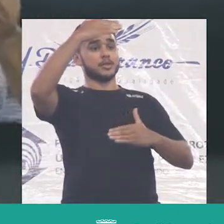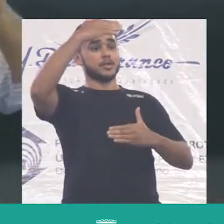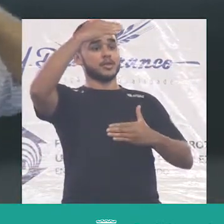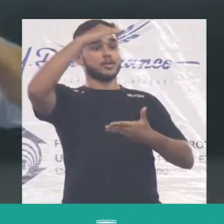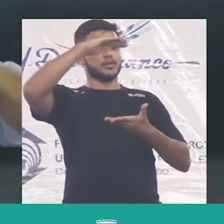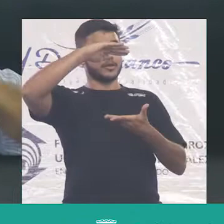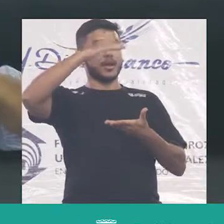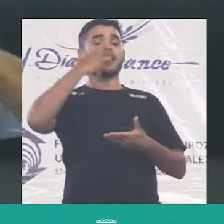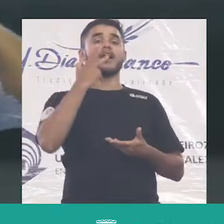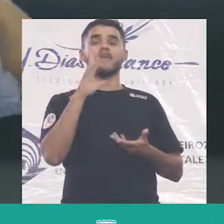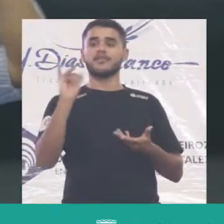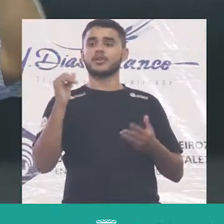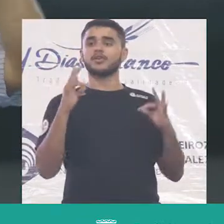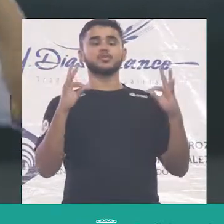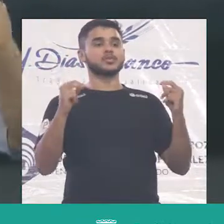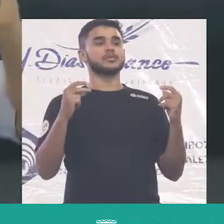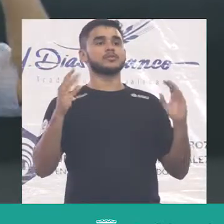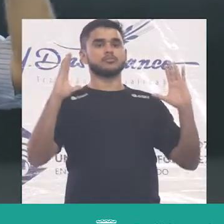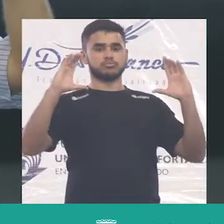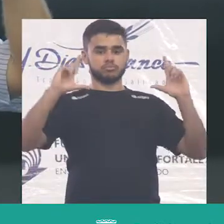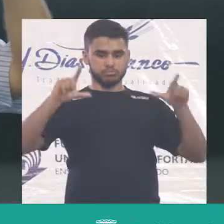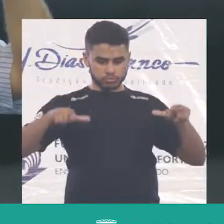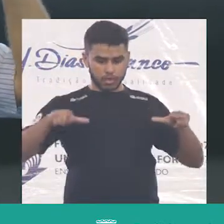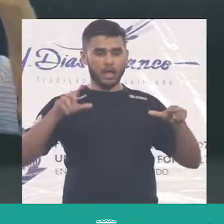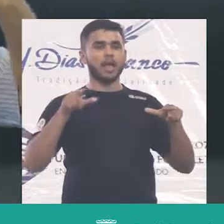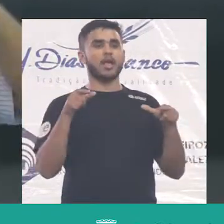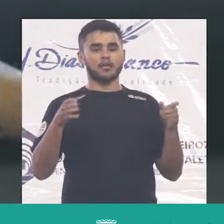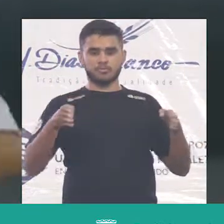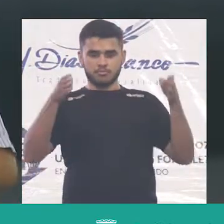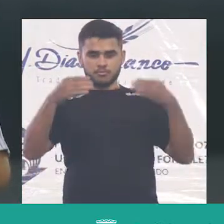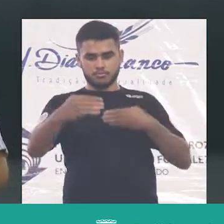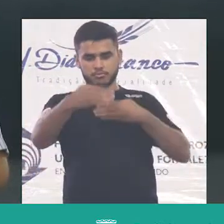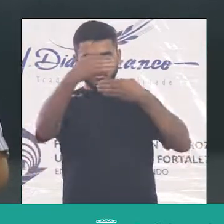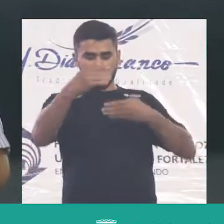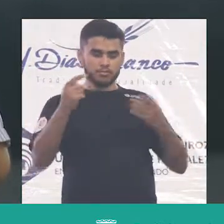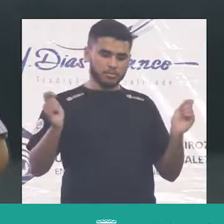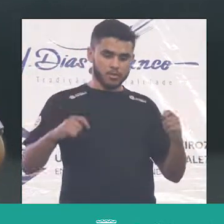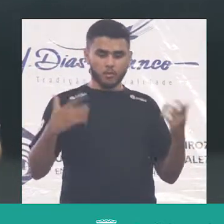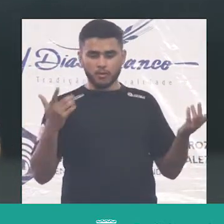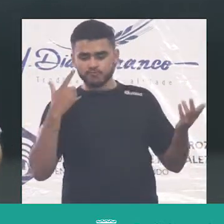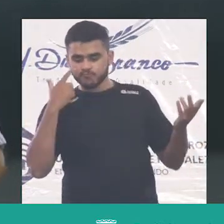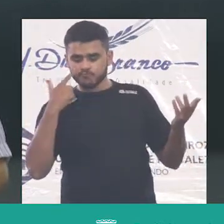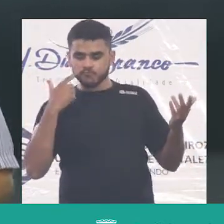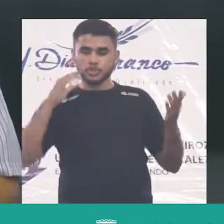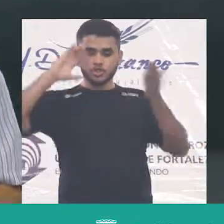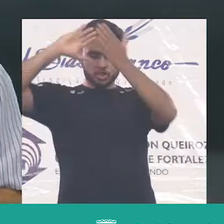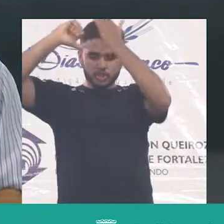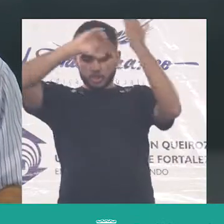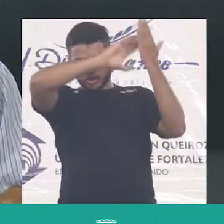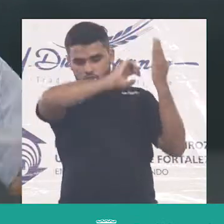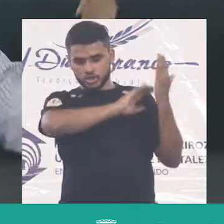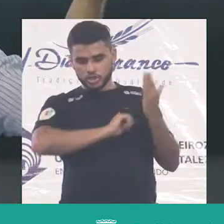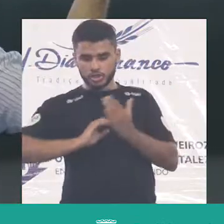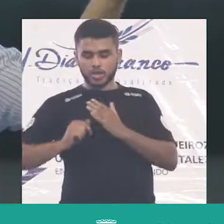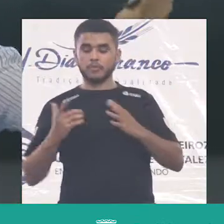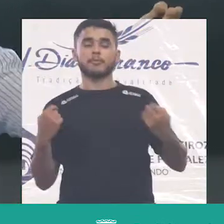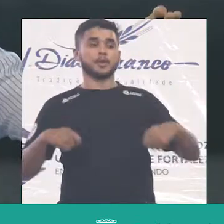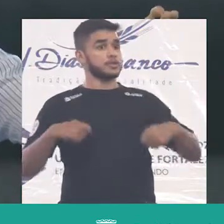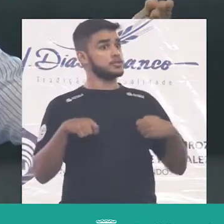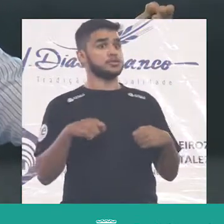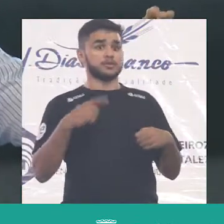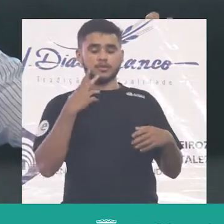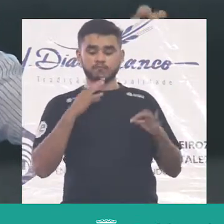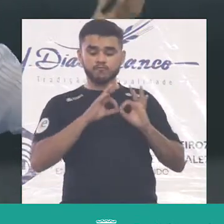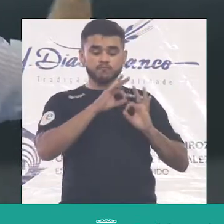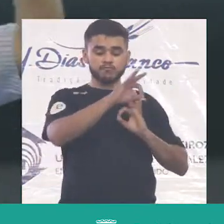cada lado e o que é que está ganhando na altura da caixa a partir disso. O X que você tira de um lado e dobra, é o mesmo